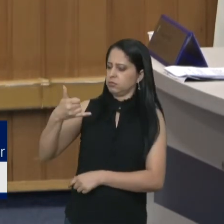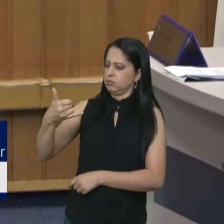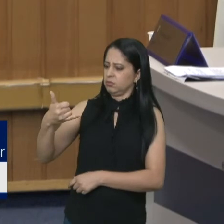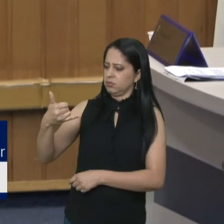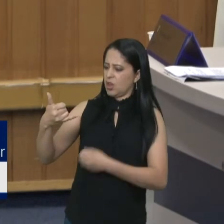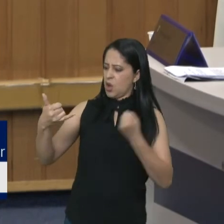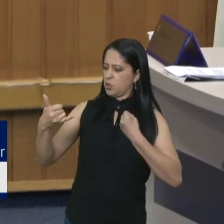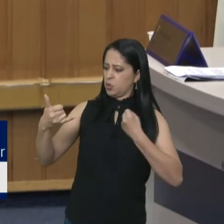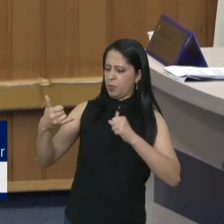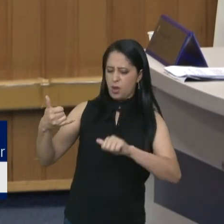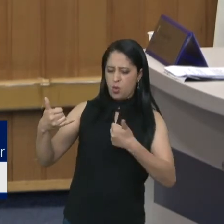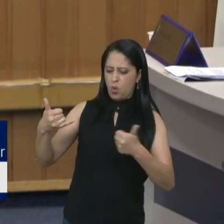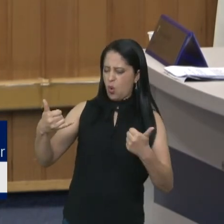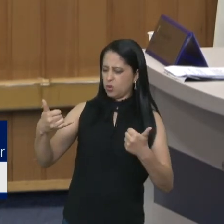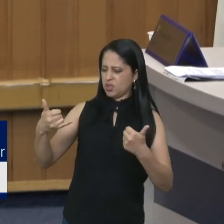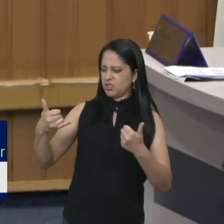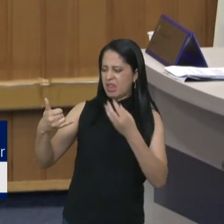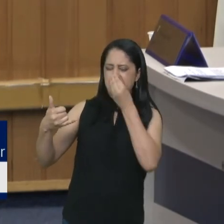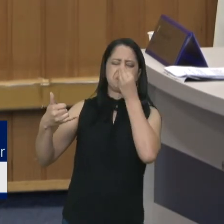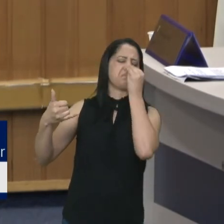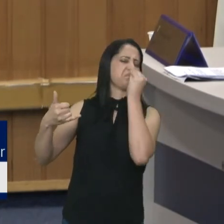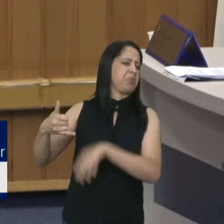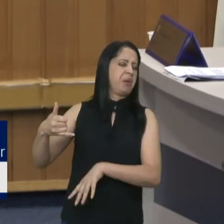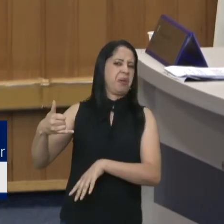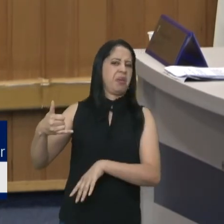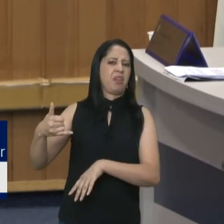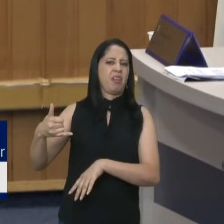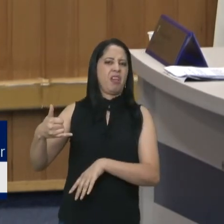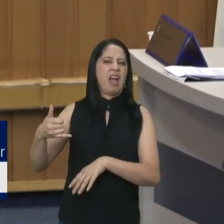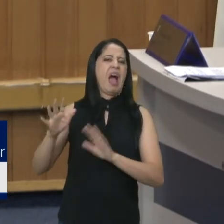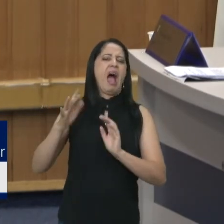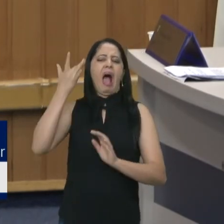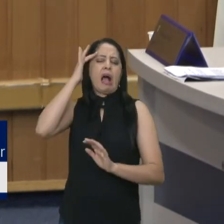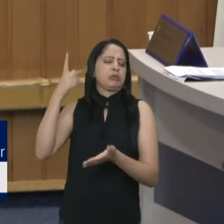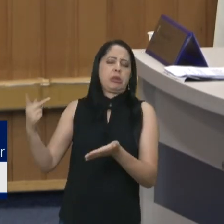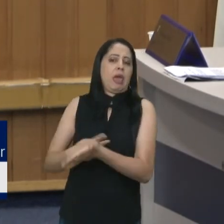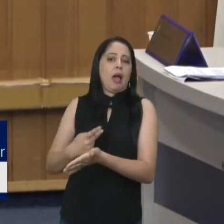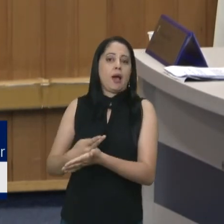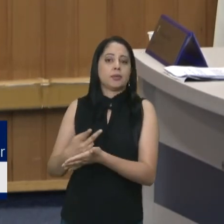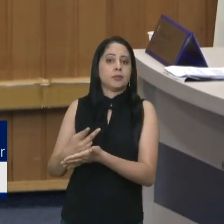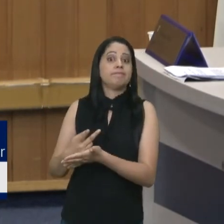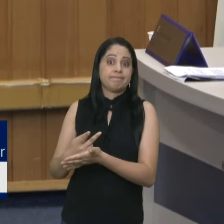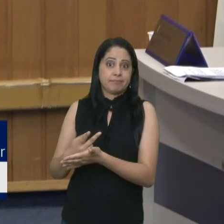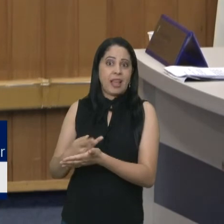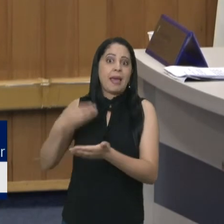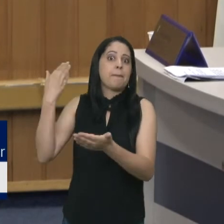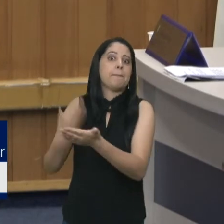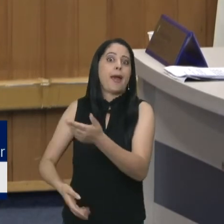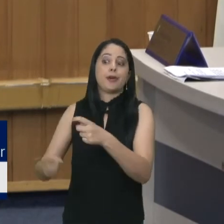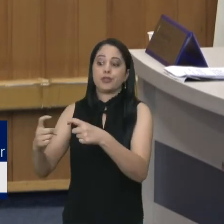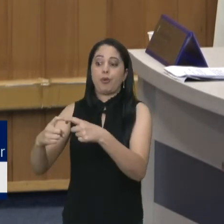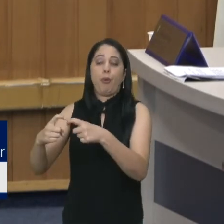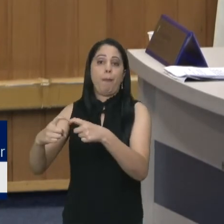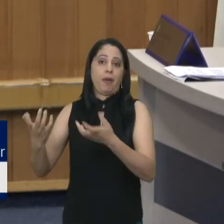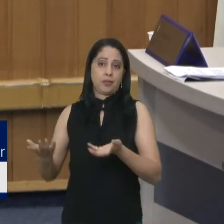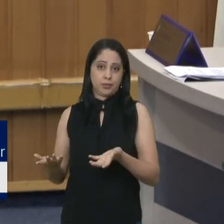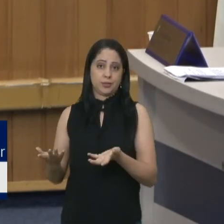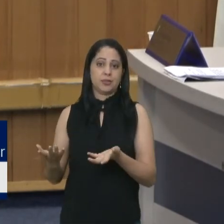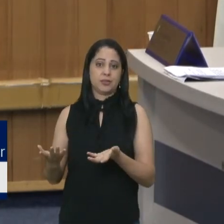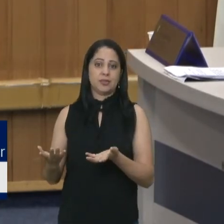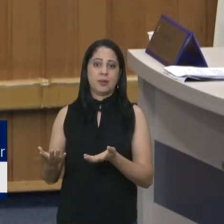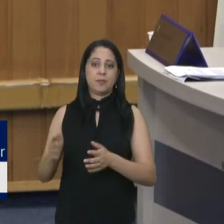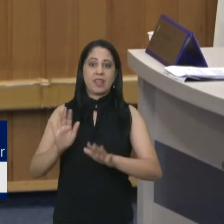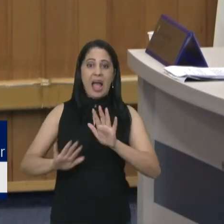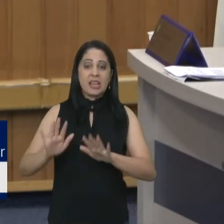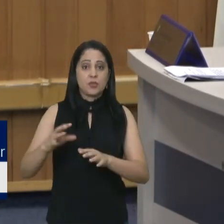lá 011, pensava que alguma ligação, algum trote, e deixava passar batido, né? E perdia, muitas vezes, um